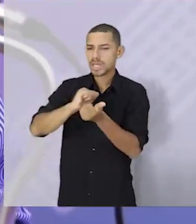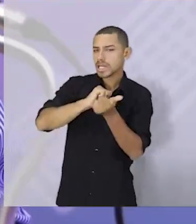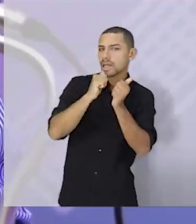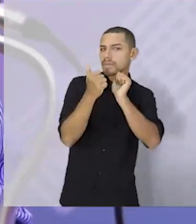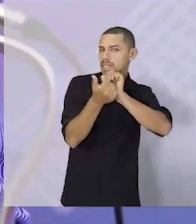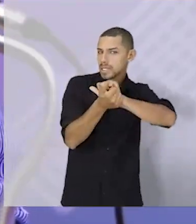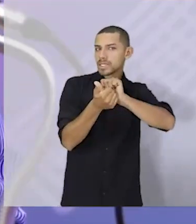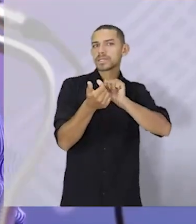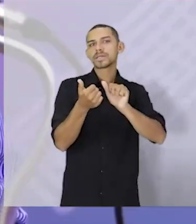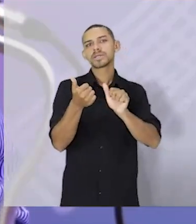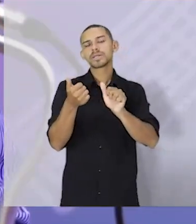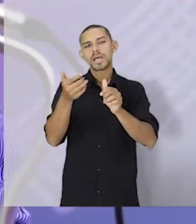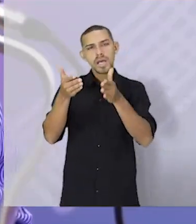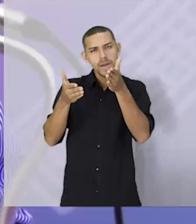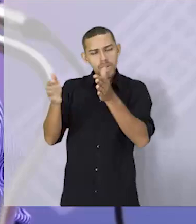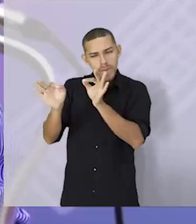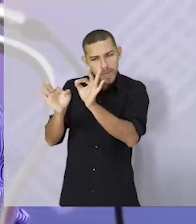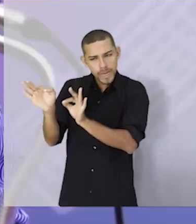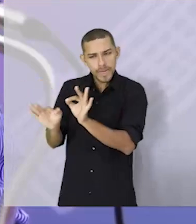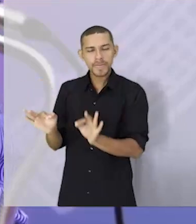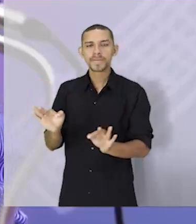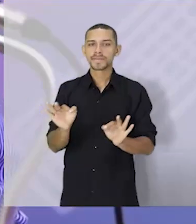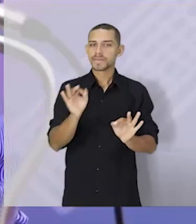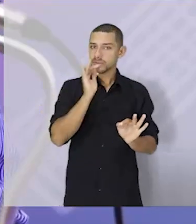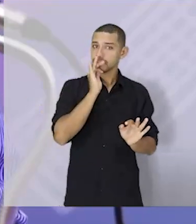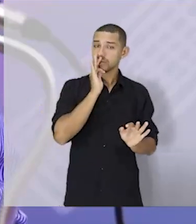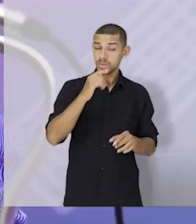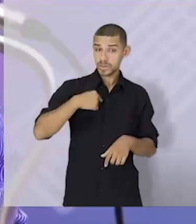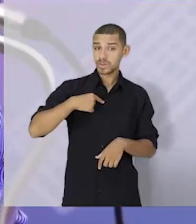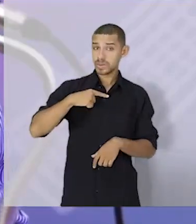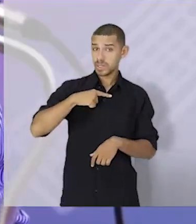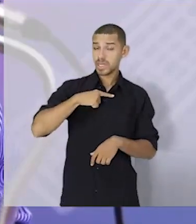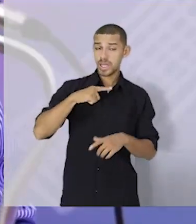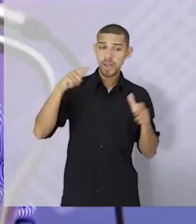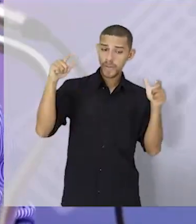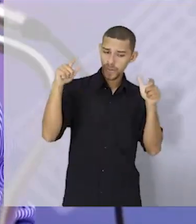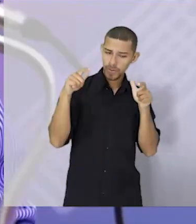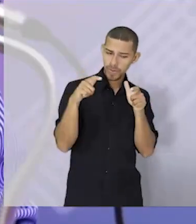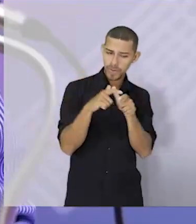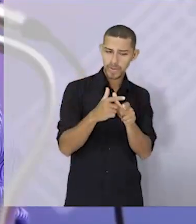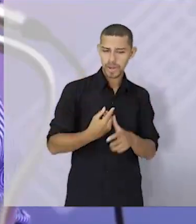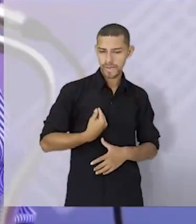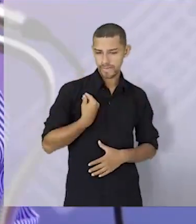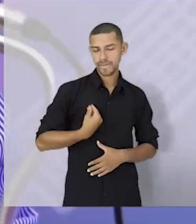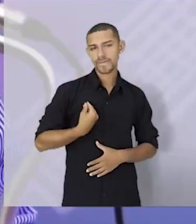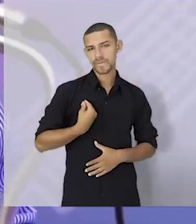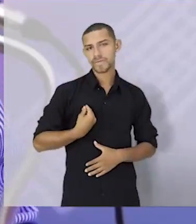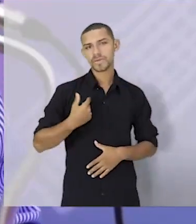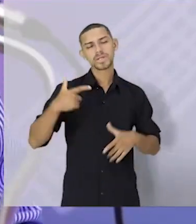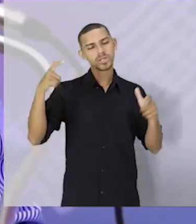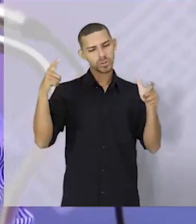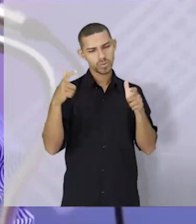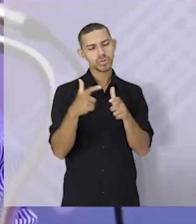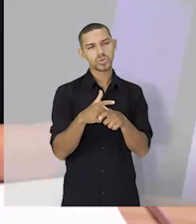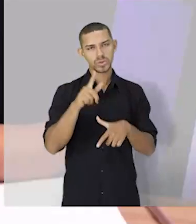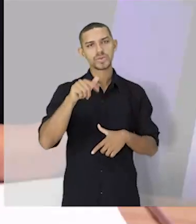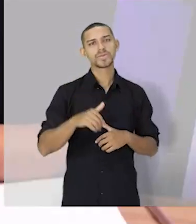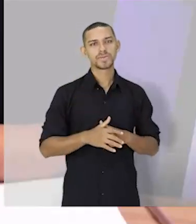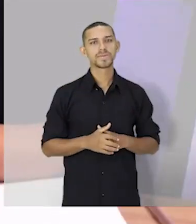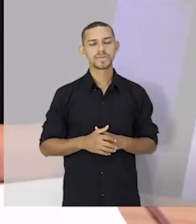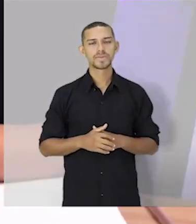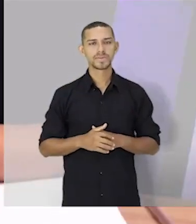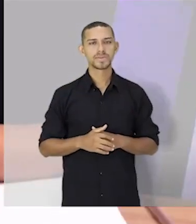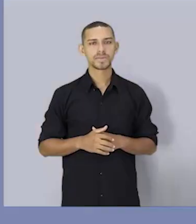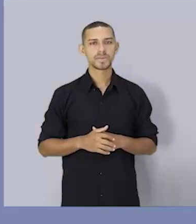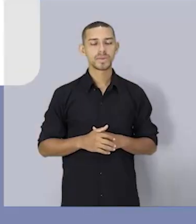e essa procrastinação ela vai tendo um índice menor aí na tua vida. Ela vai diminuindo. Certo.